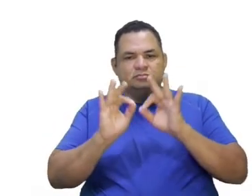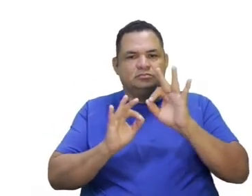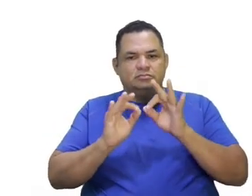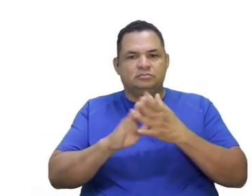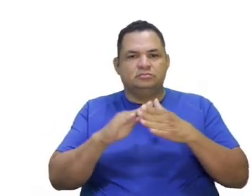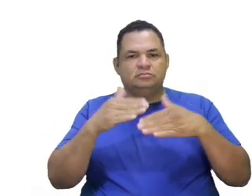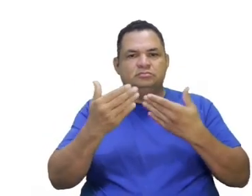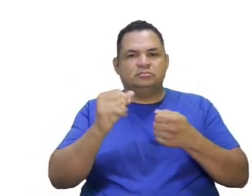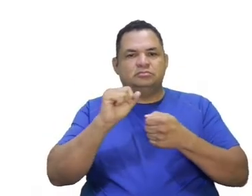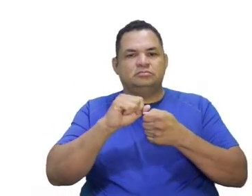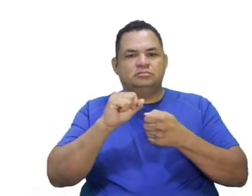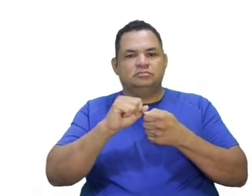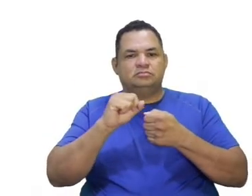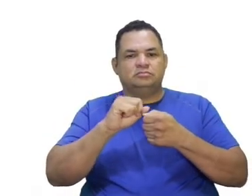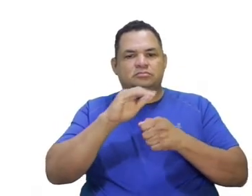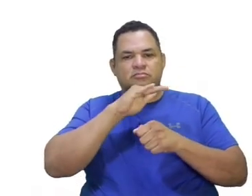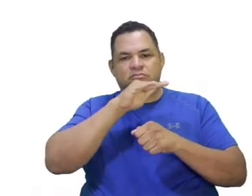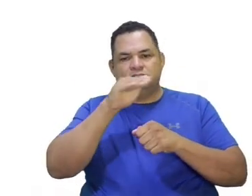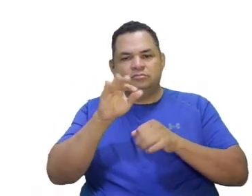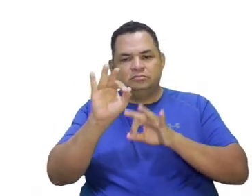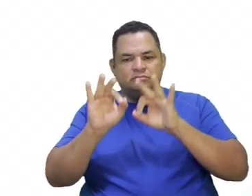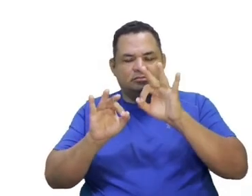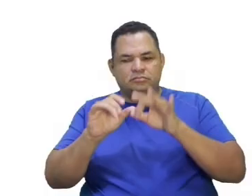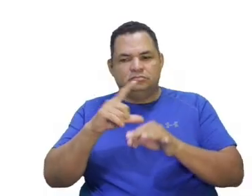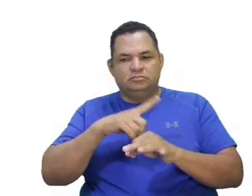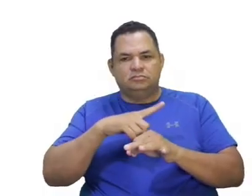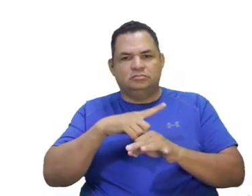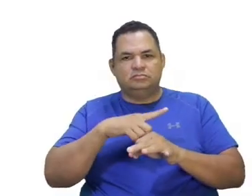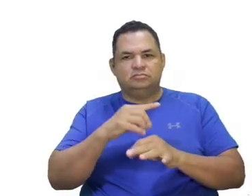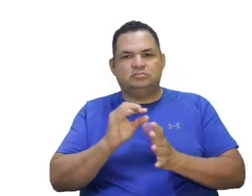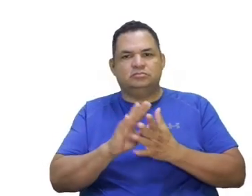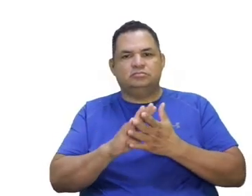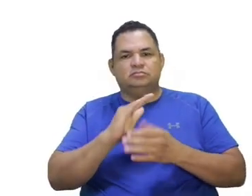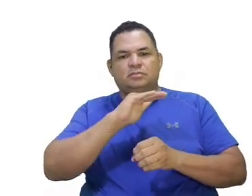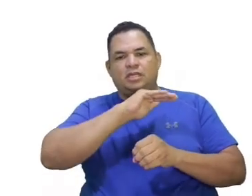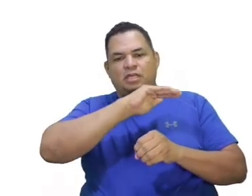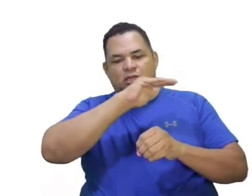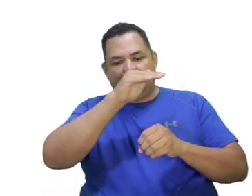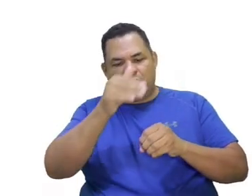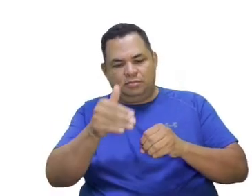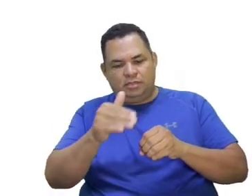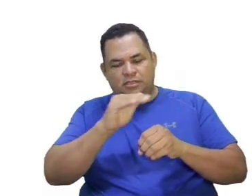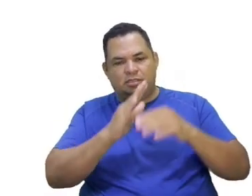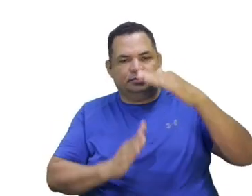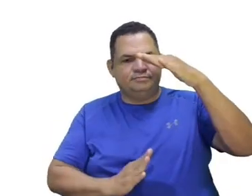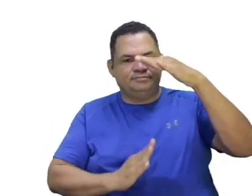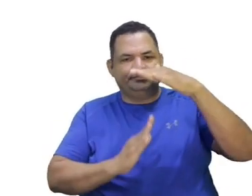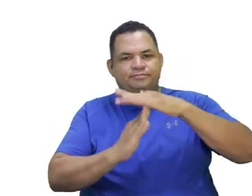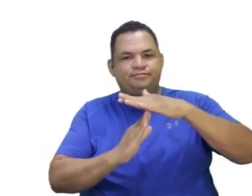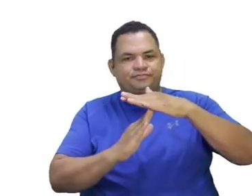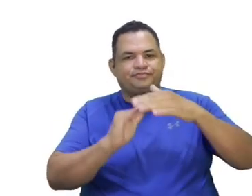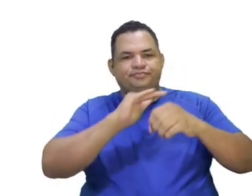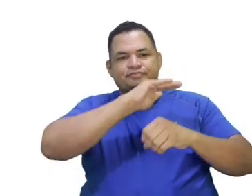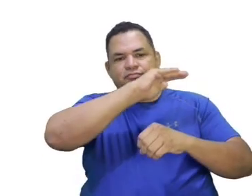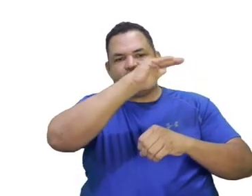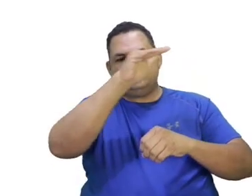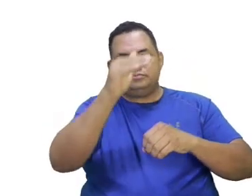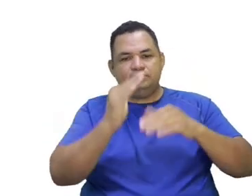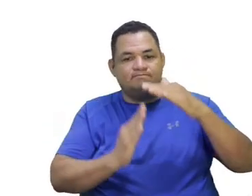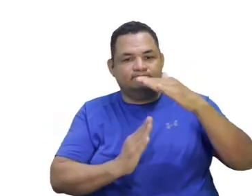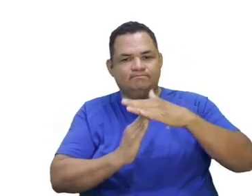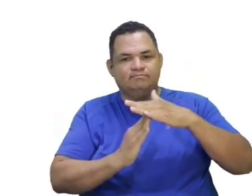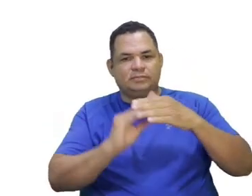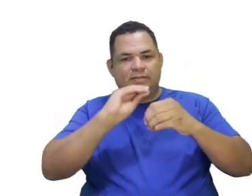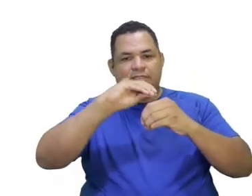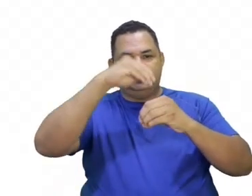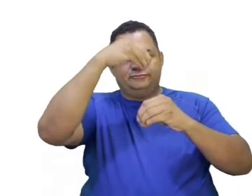gente faz a distribuição eletrônica, existe o que nós chamamos de camada de valência. A camada de valência é a camada